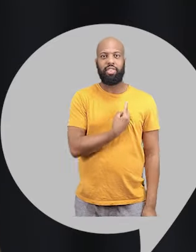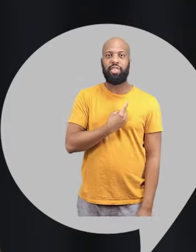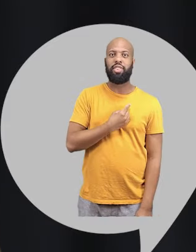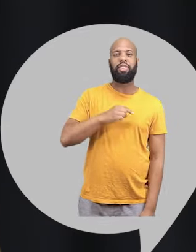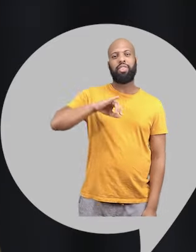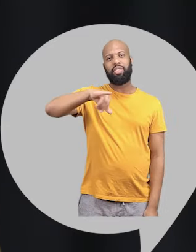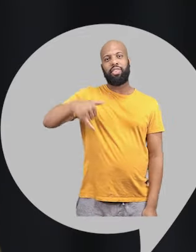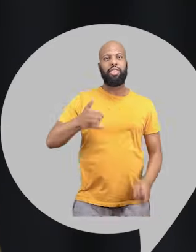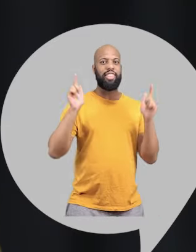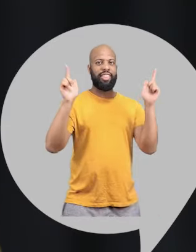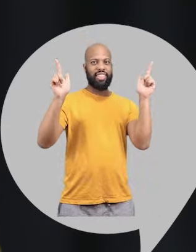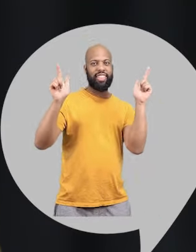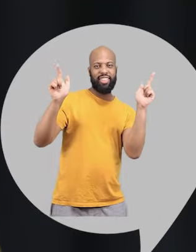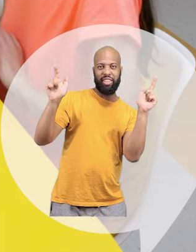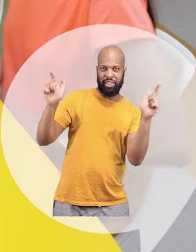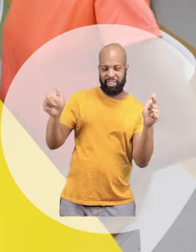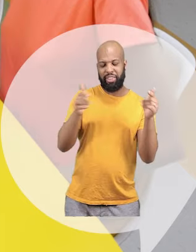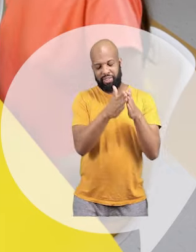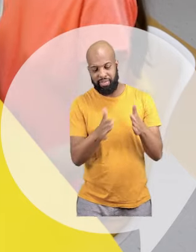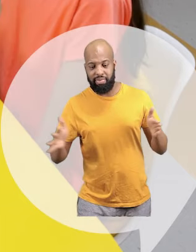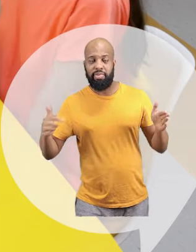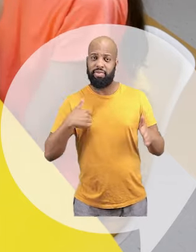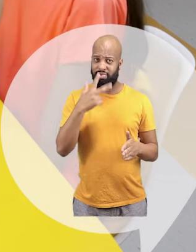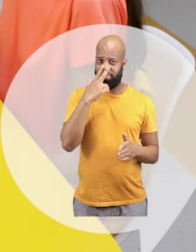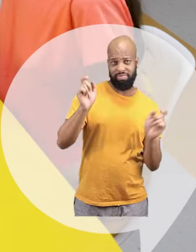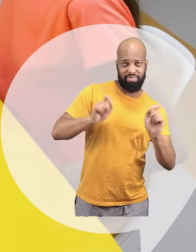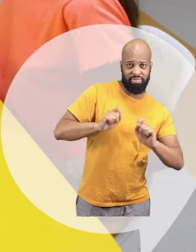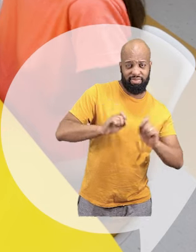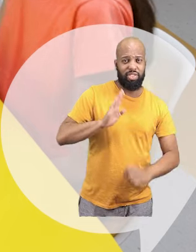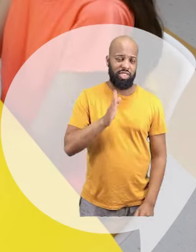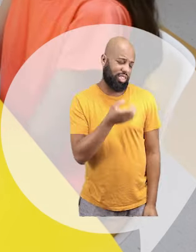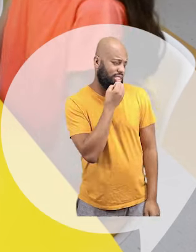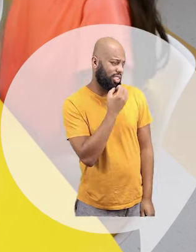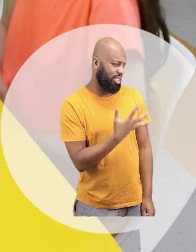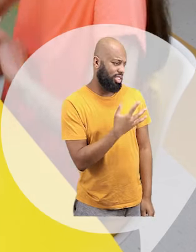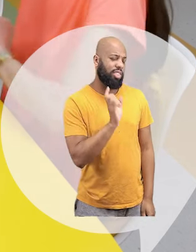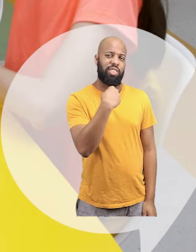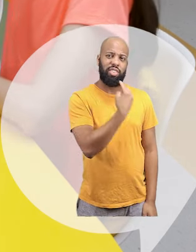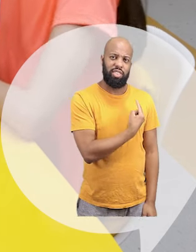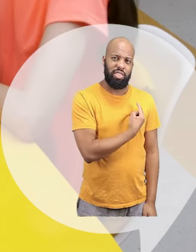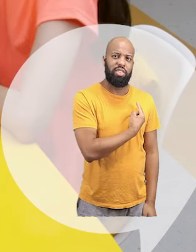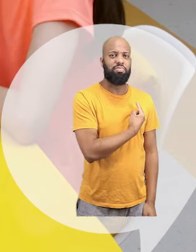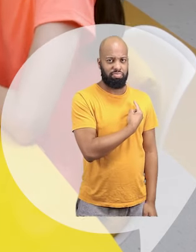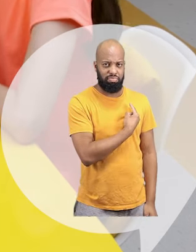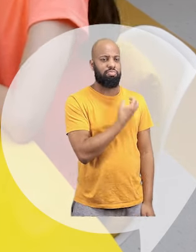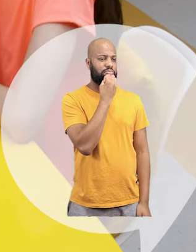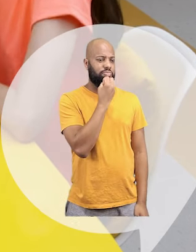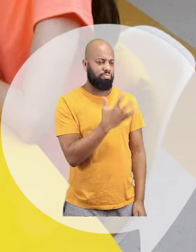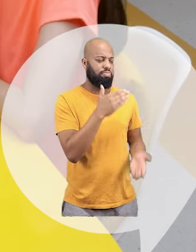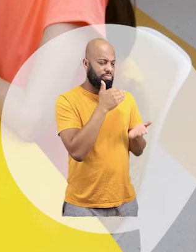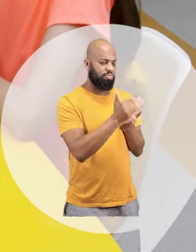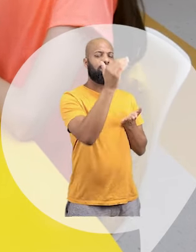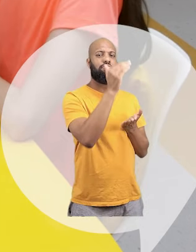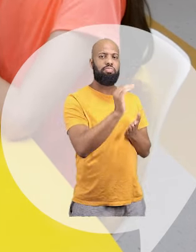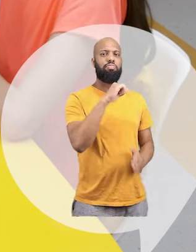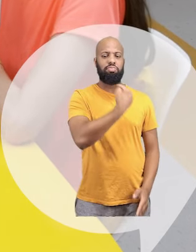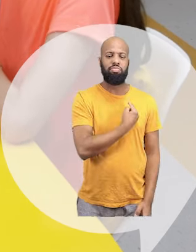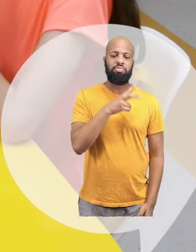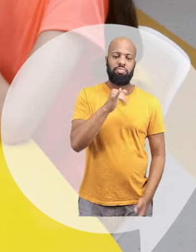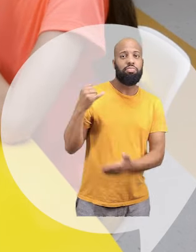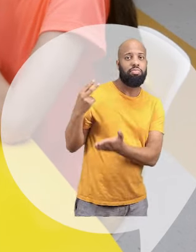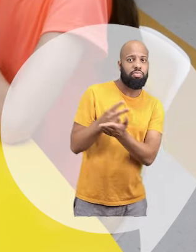porque a gente se divertiu para caramba acho que valeu Está aprovado Isso é uma boa estréia